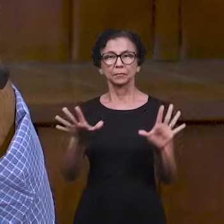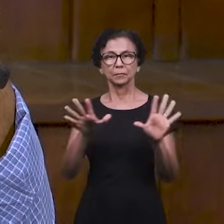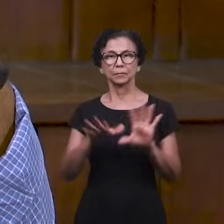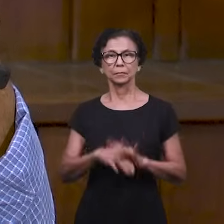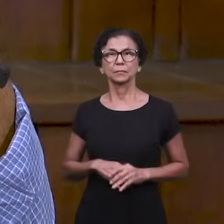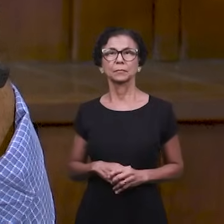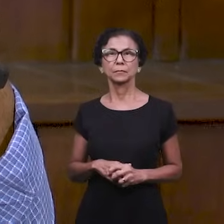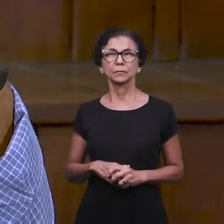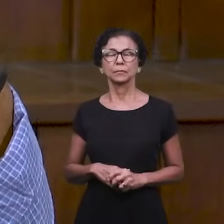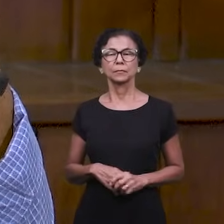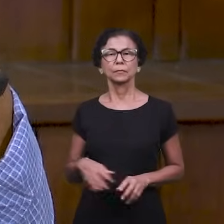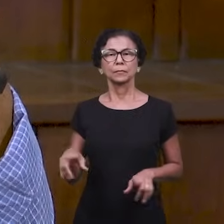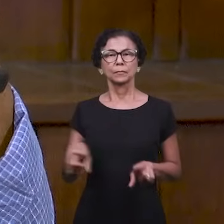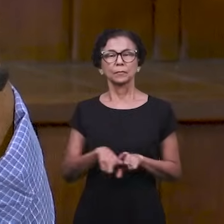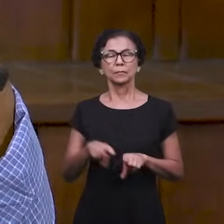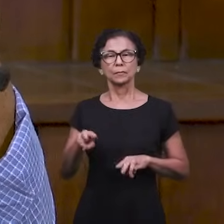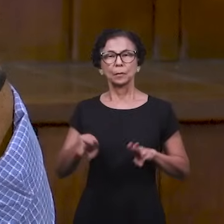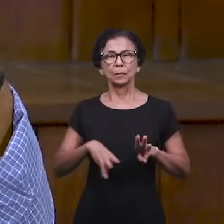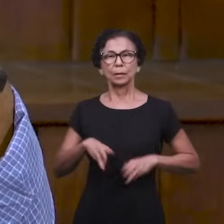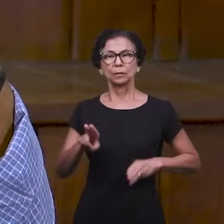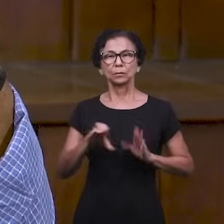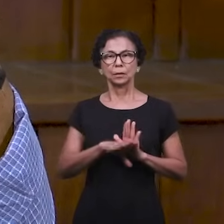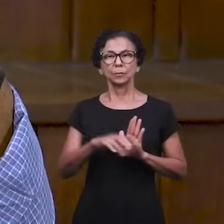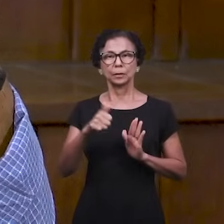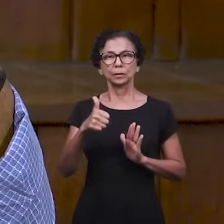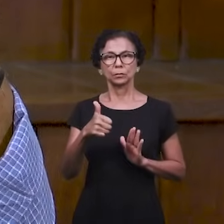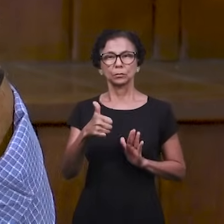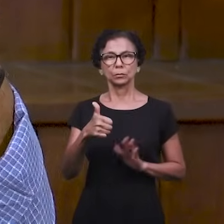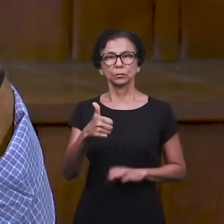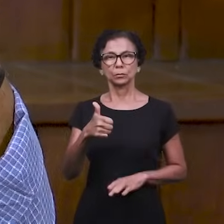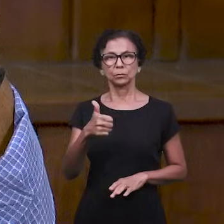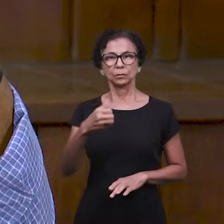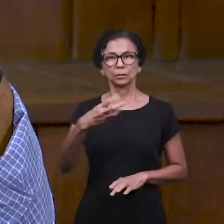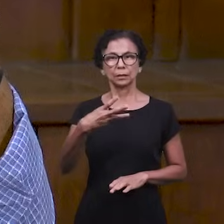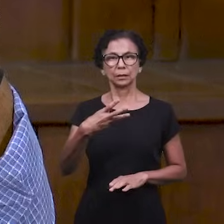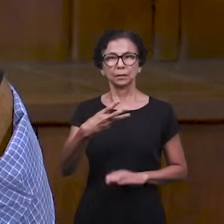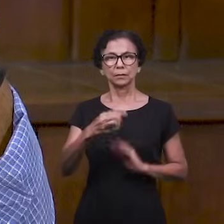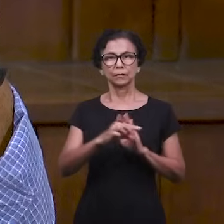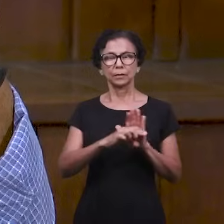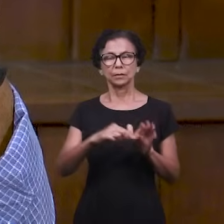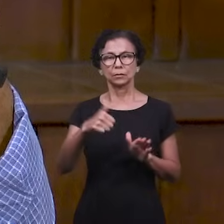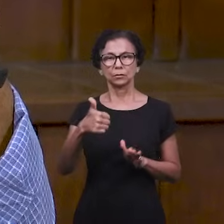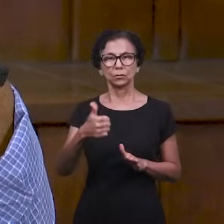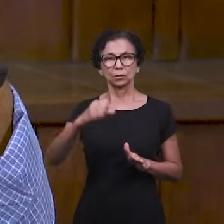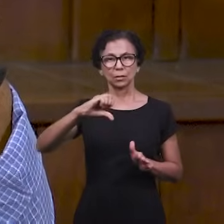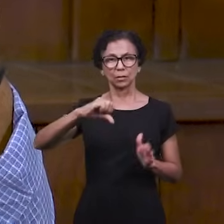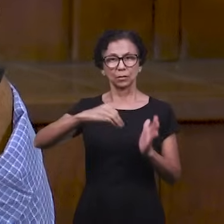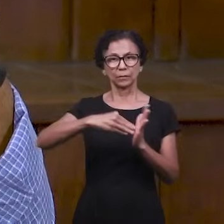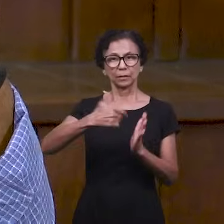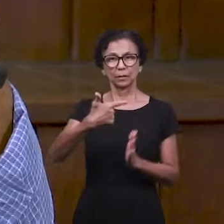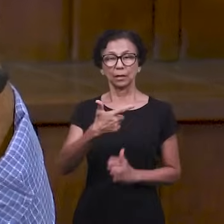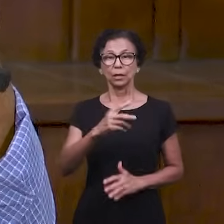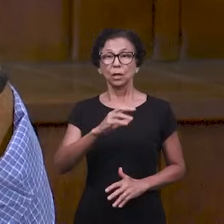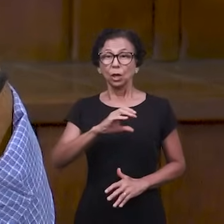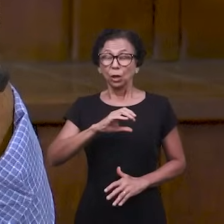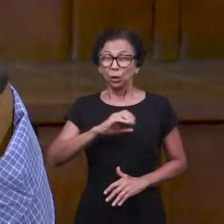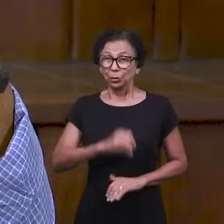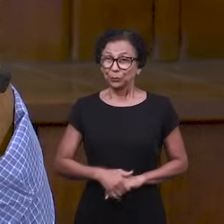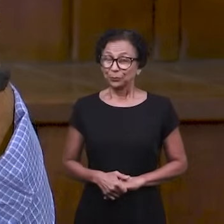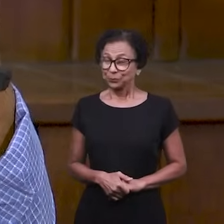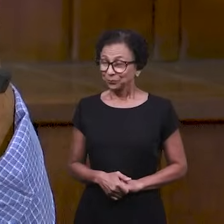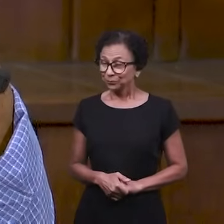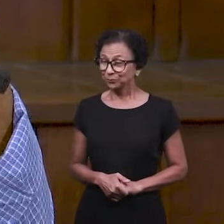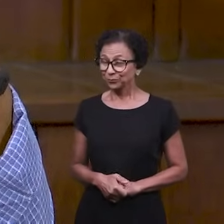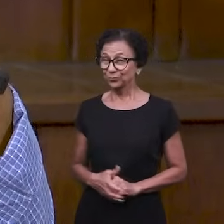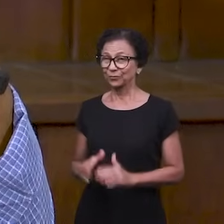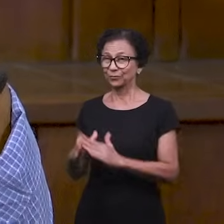Mateus, Marcos 13, 19, 20, a aflição tal qual nunca houve no mundo. Vai